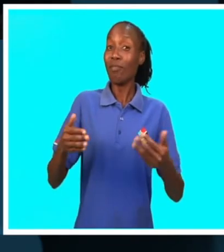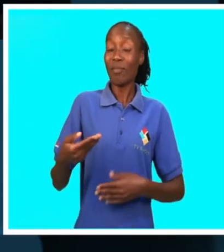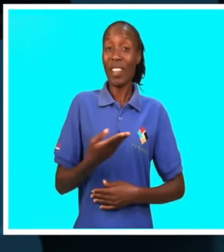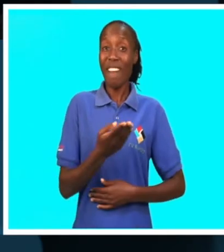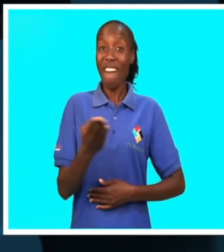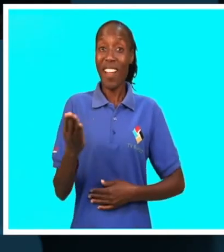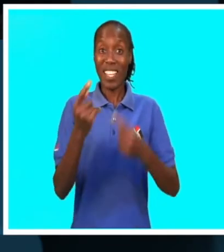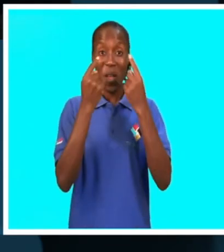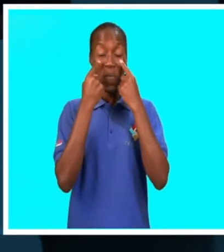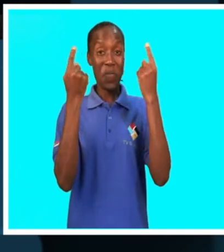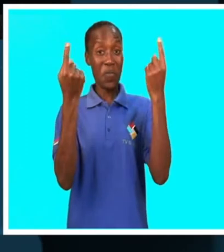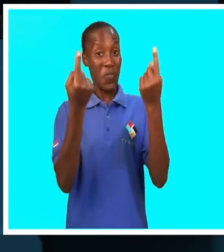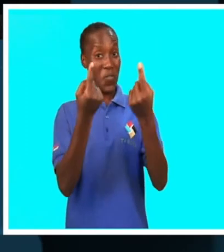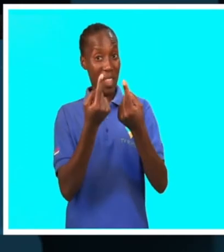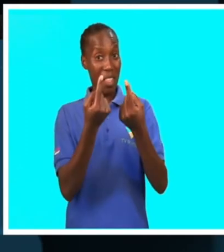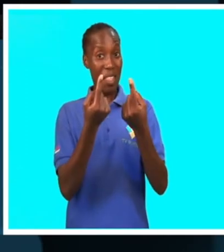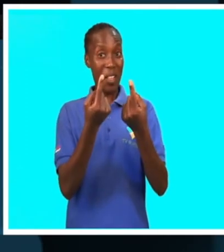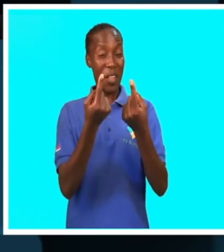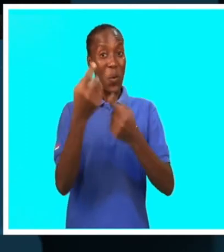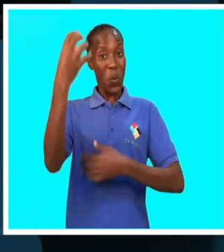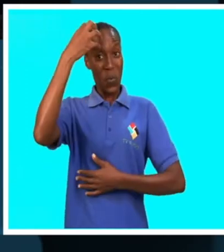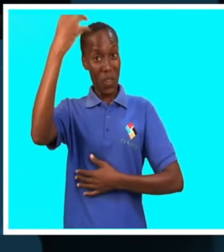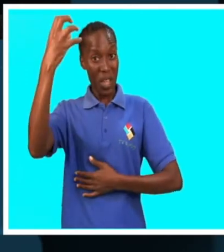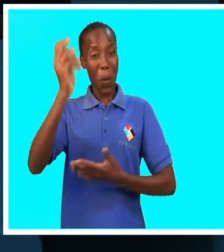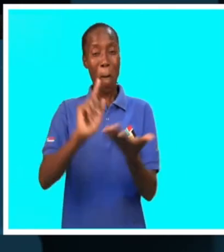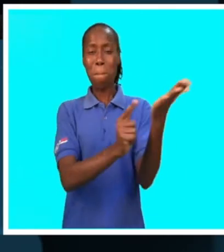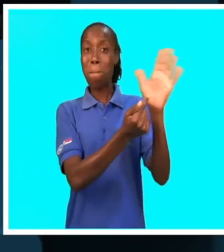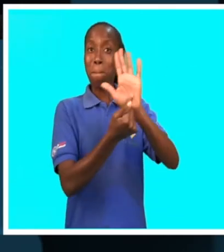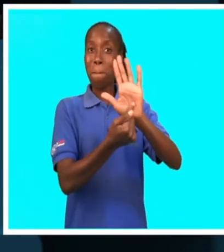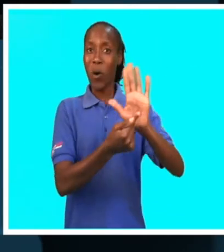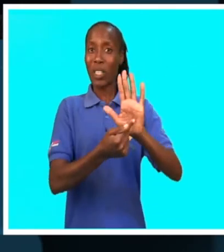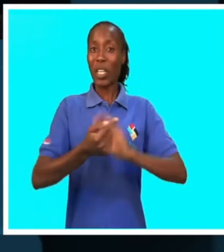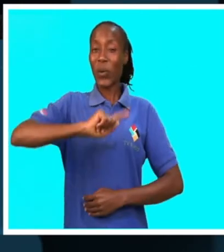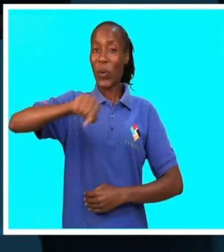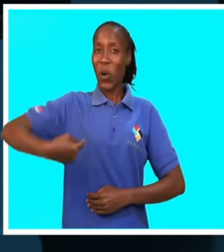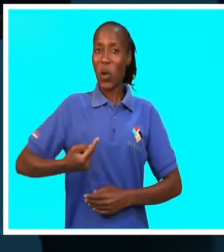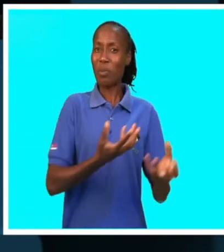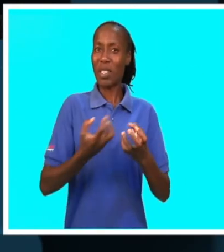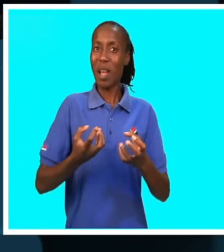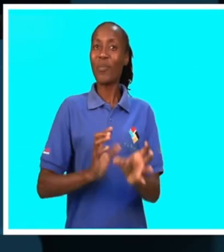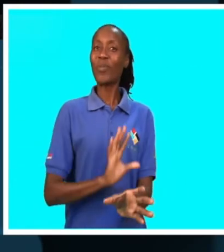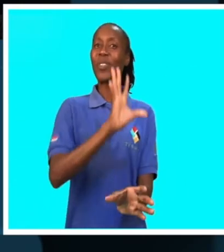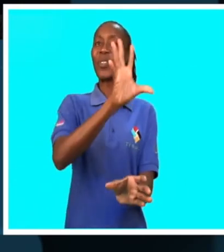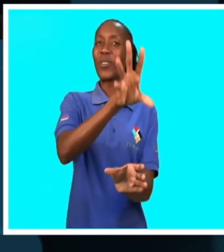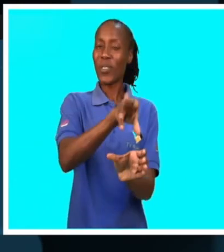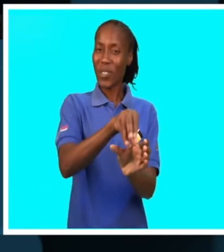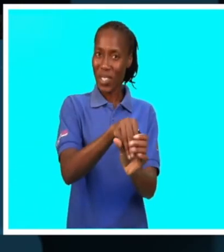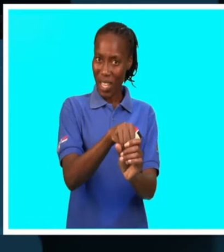Esse reconhecimento mostra que nós precisamos de uma sociedade inclusiva.